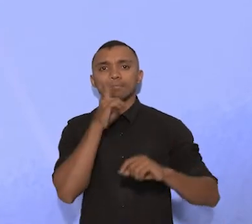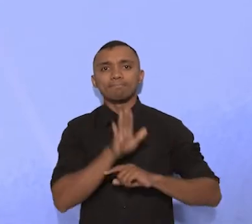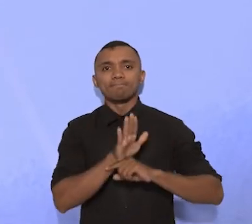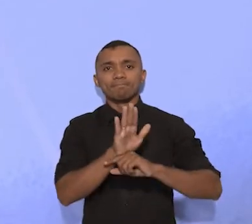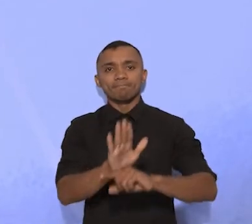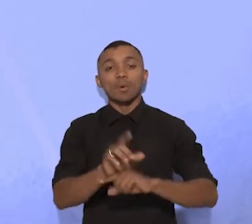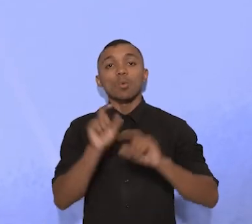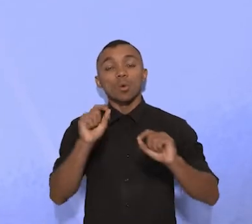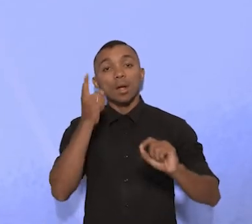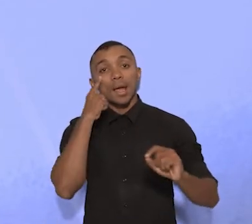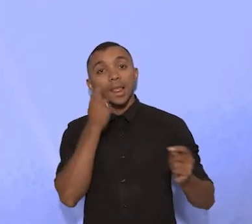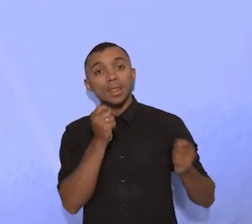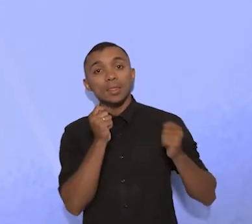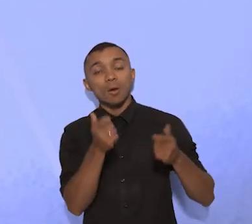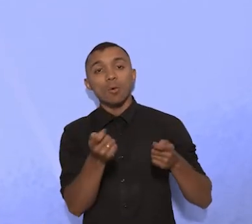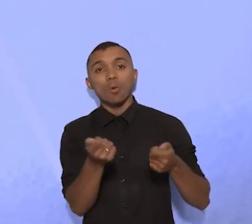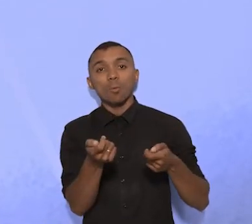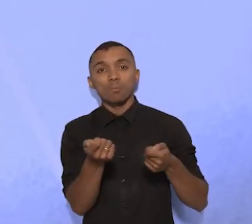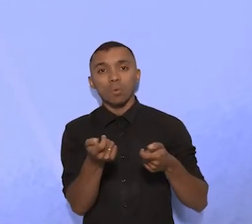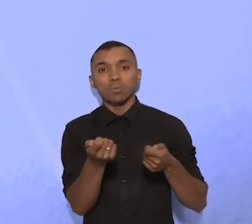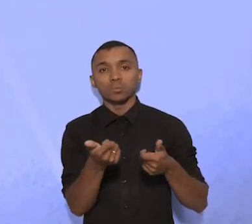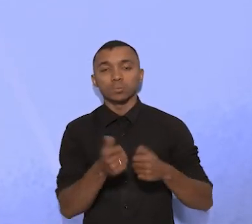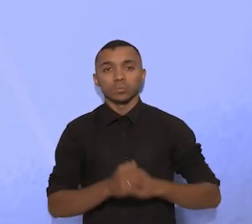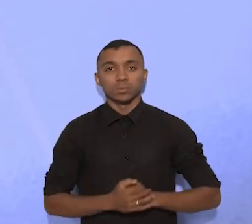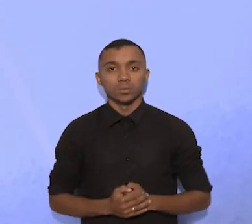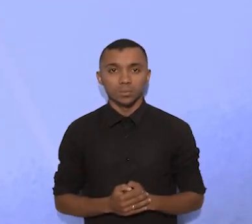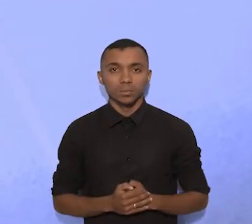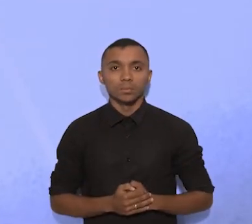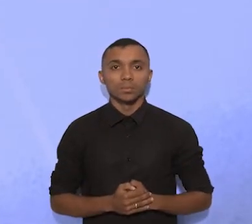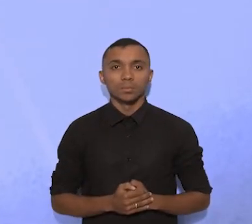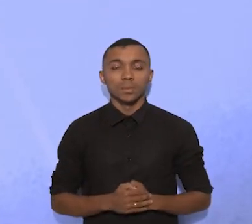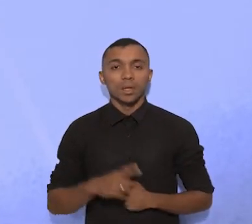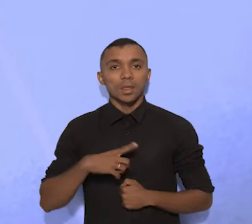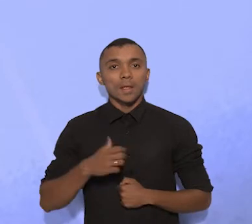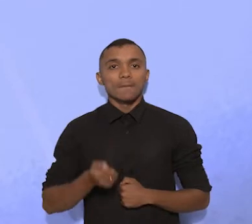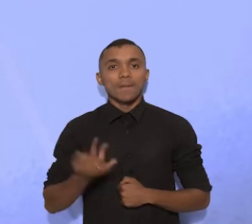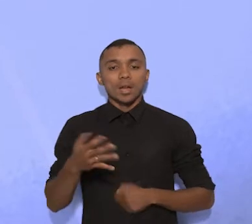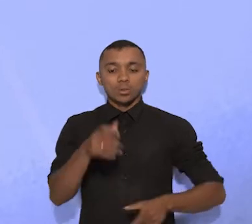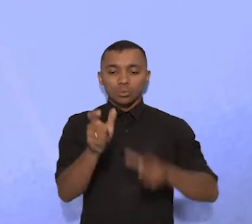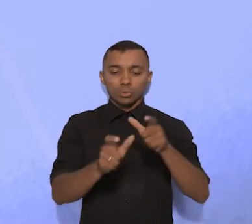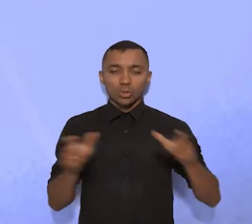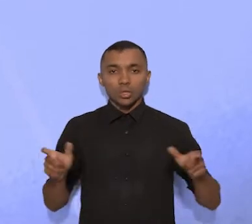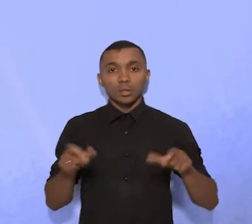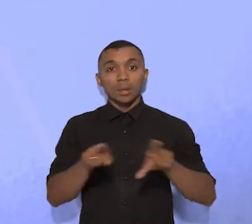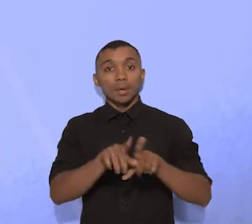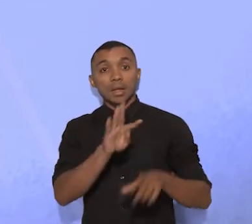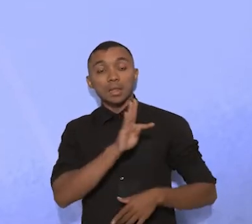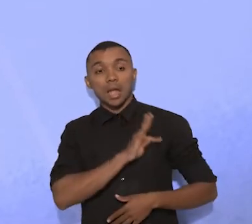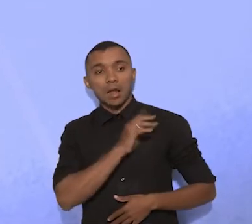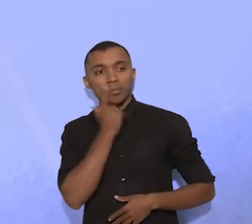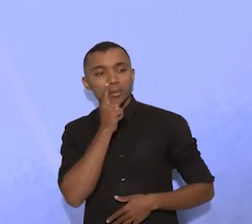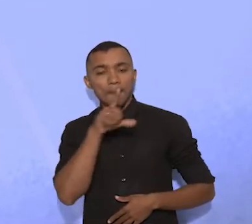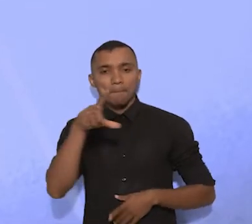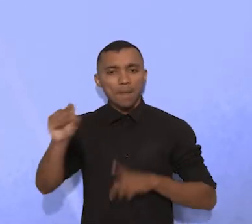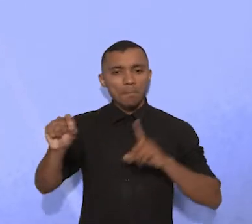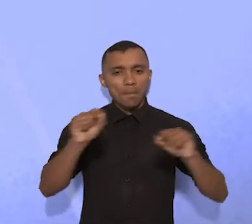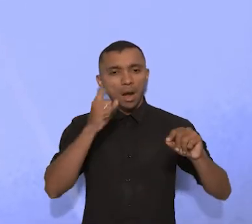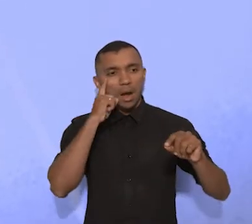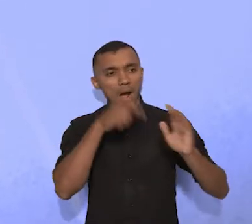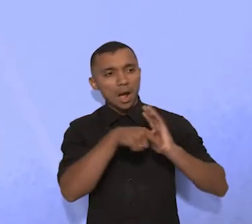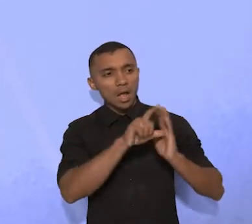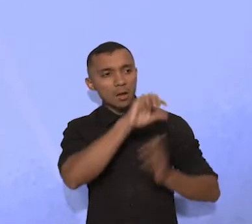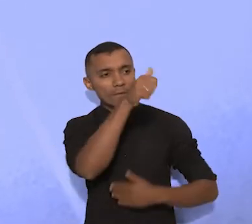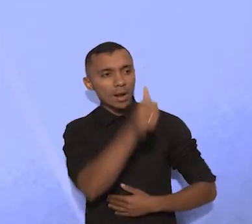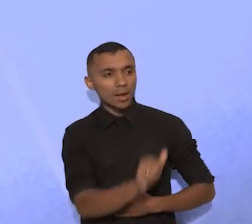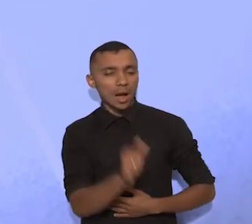uma contribuição, melhora a situação de opções do Vojvoda, né? Passa a ter mais opções